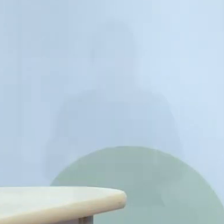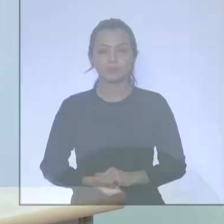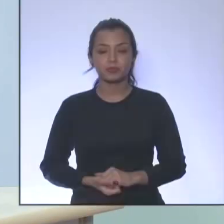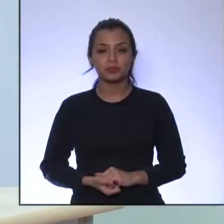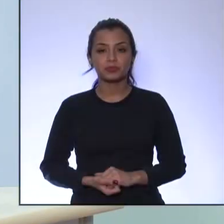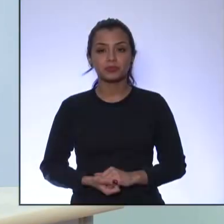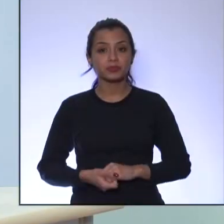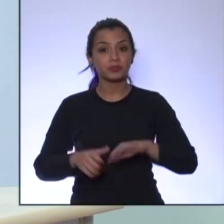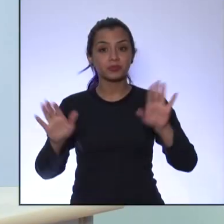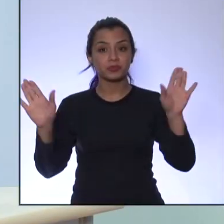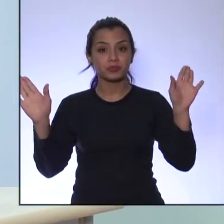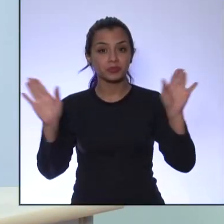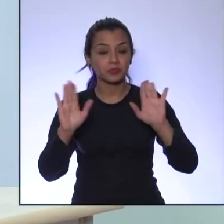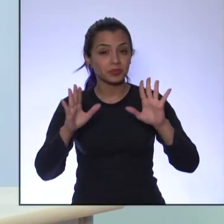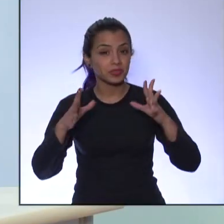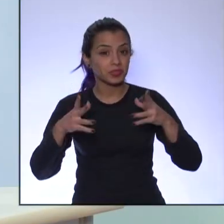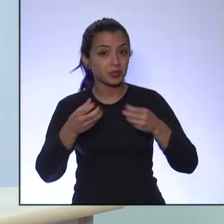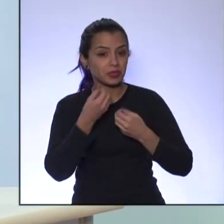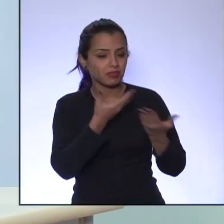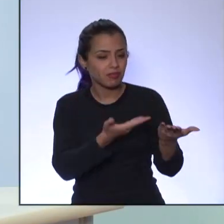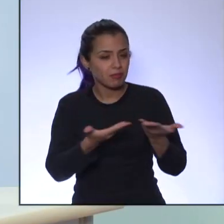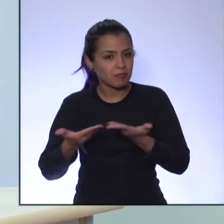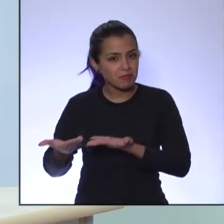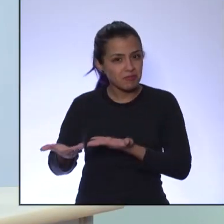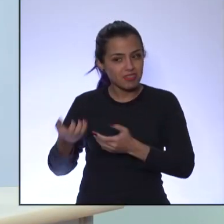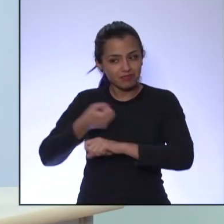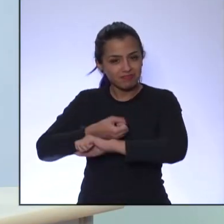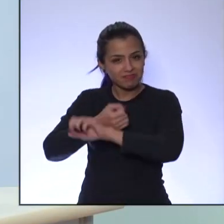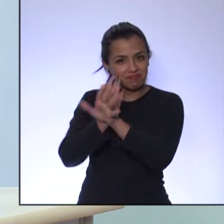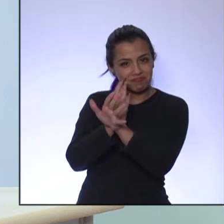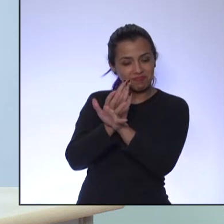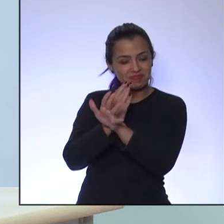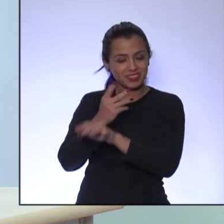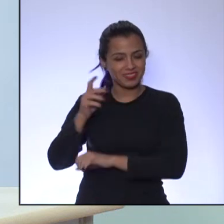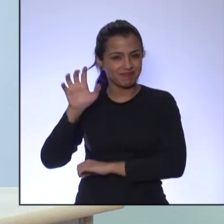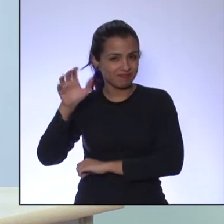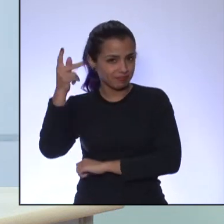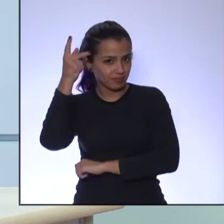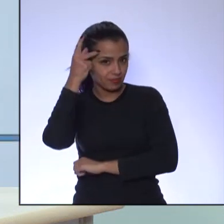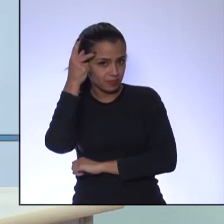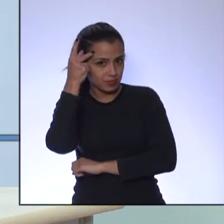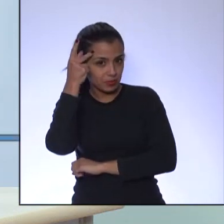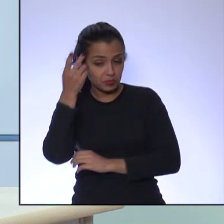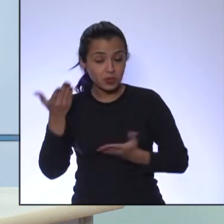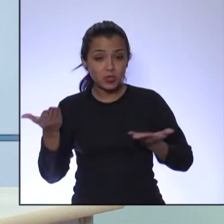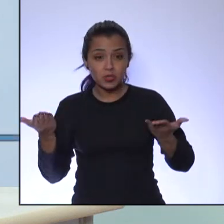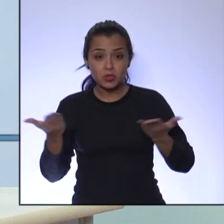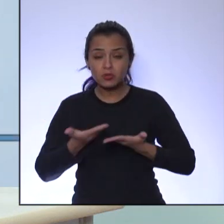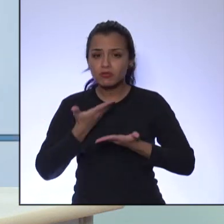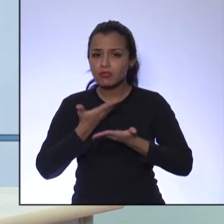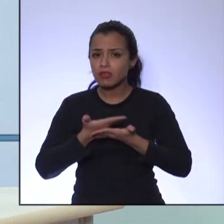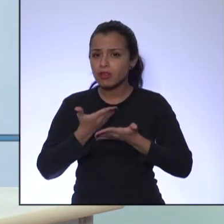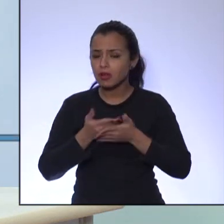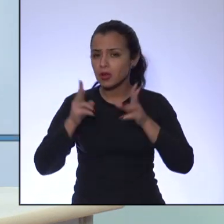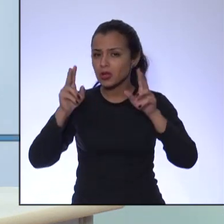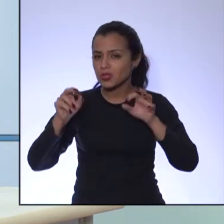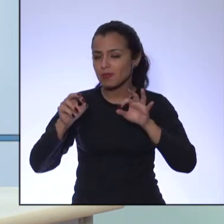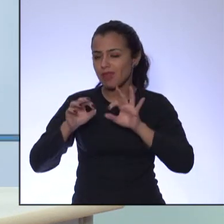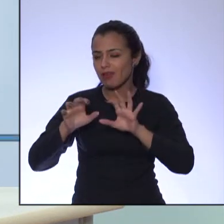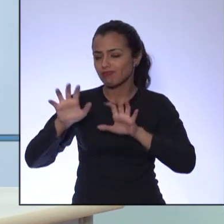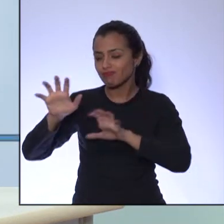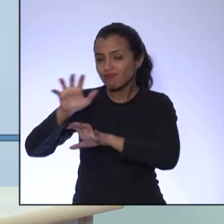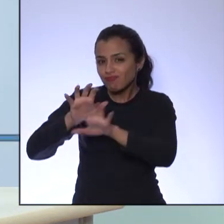Olá a todos, sejam bem-vindos aqui ao Centro de Mídias do Estado de São Paulo. Hoje teremos uma aula de Geografia